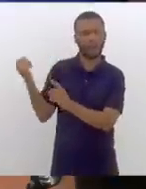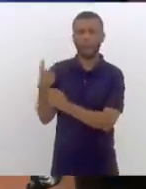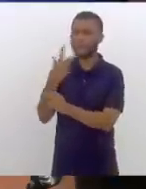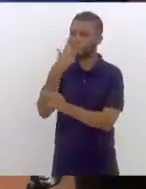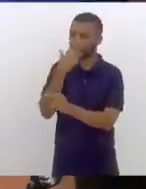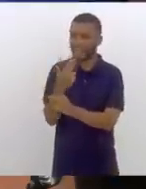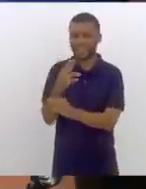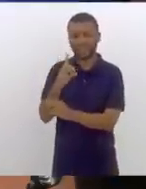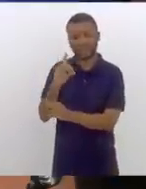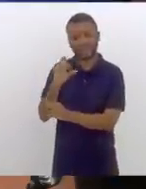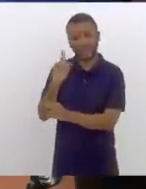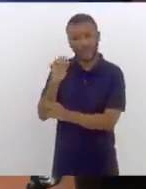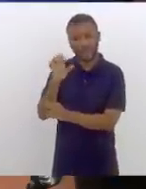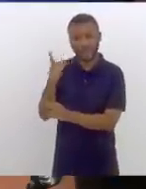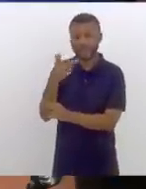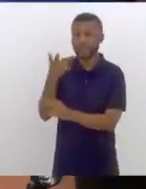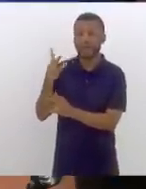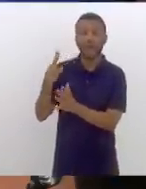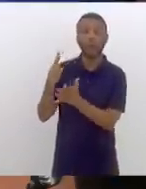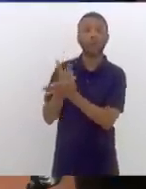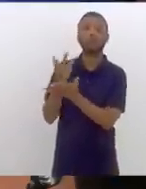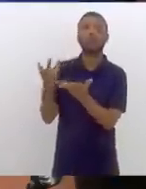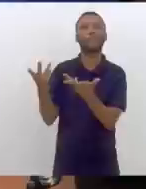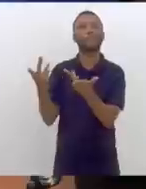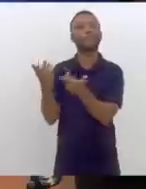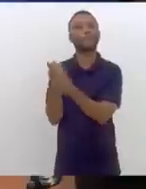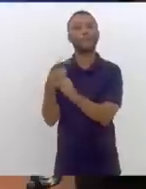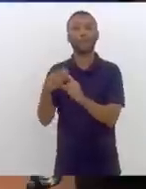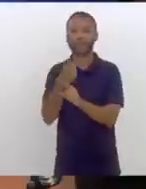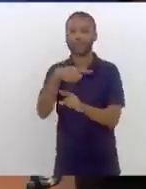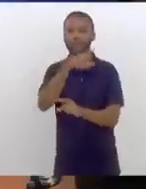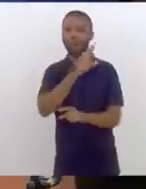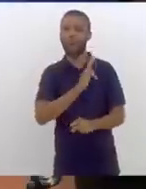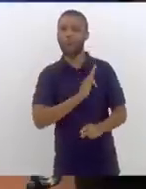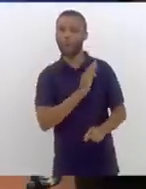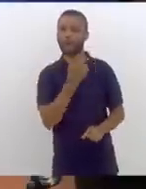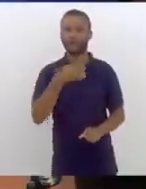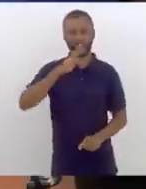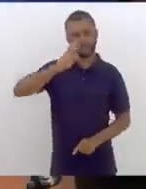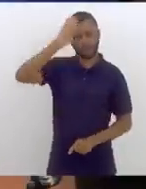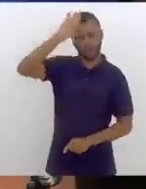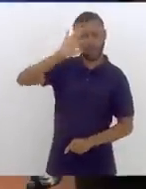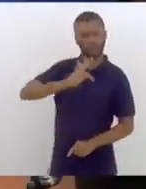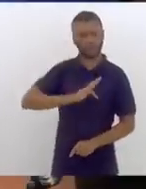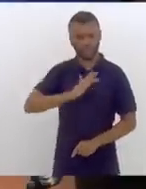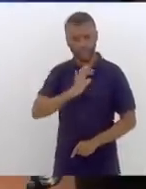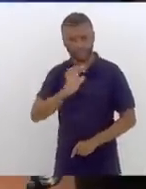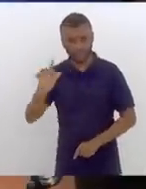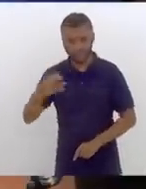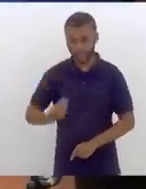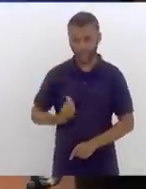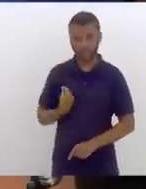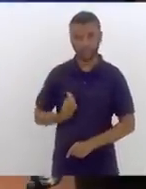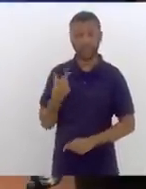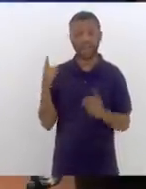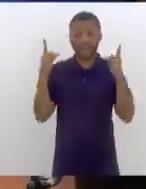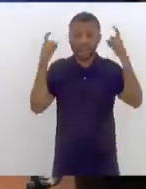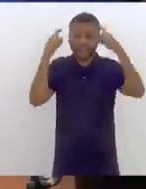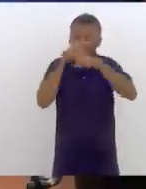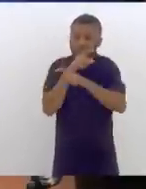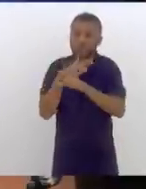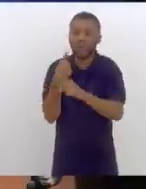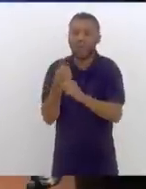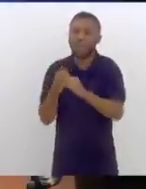parece que o degase tá acontecendo tudo maravilha porque as outras forças estão aqui presentes e assim é muito difícil a gente lutar